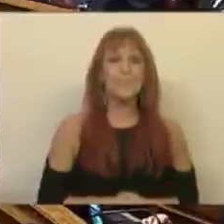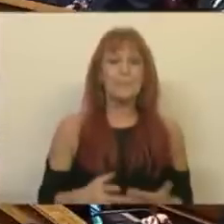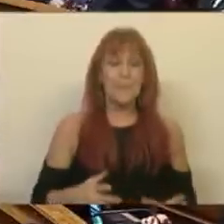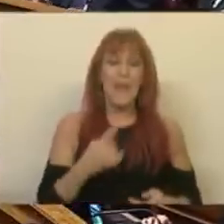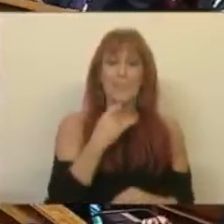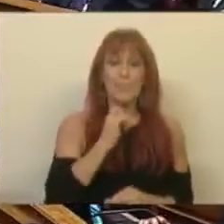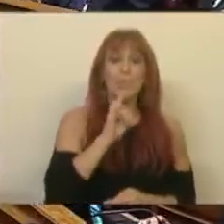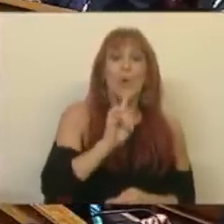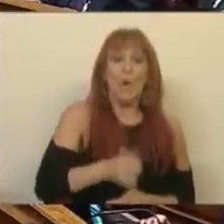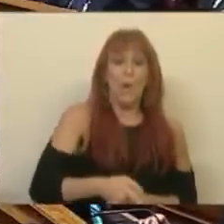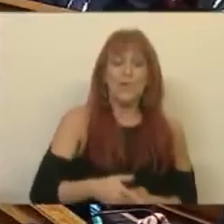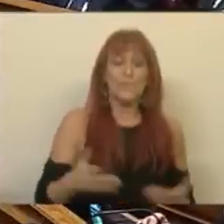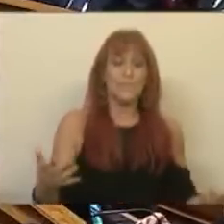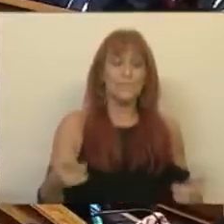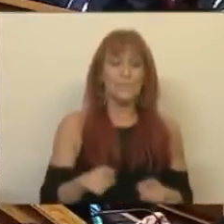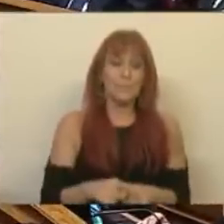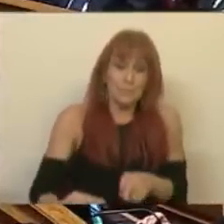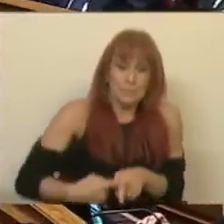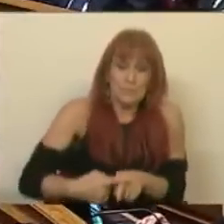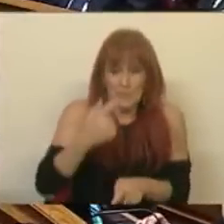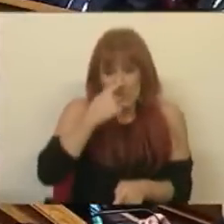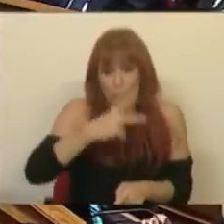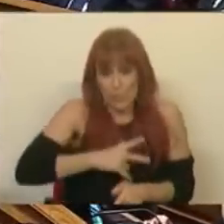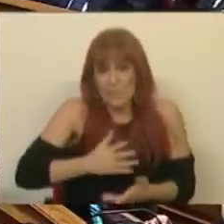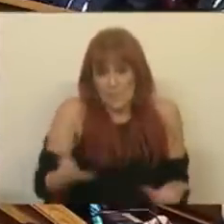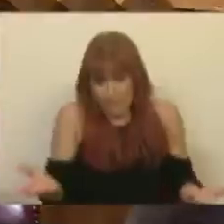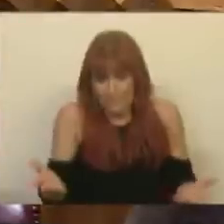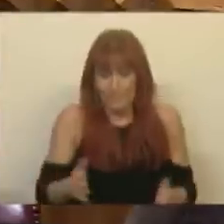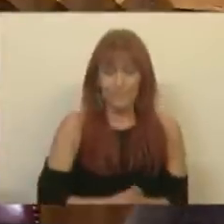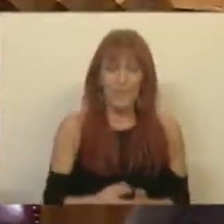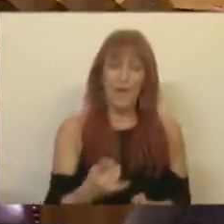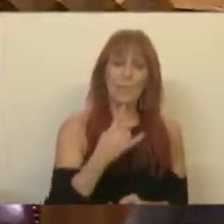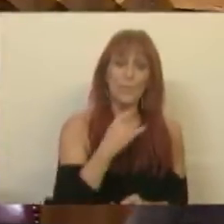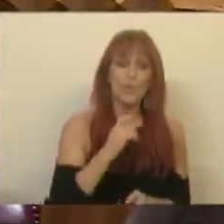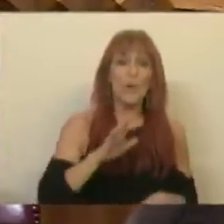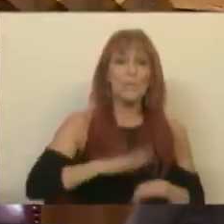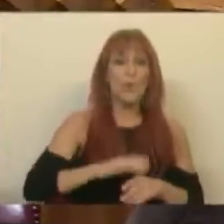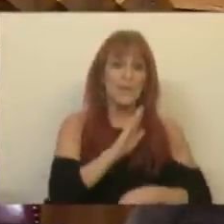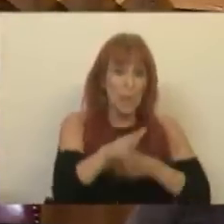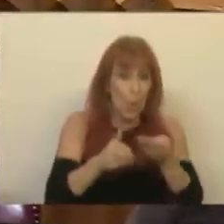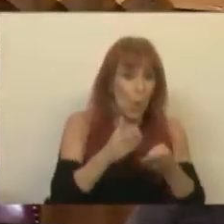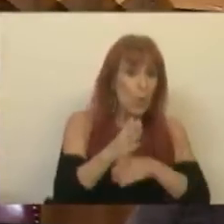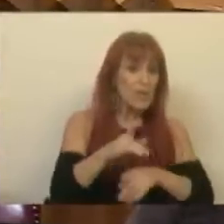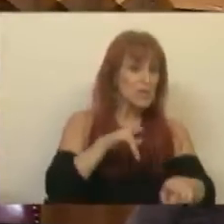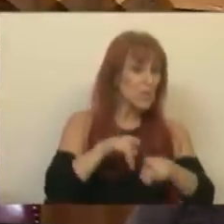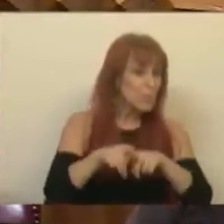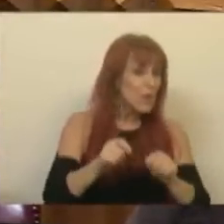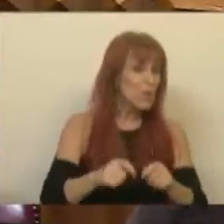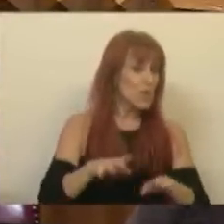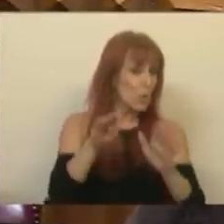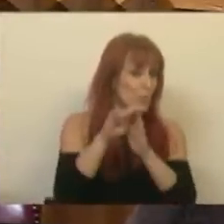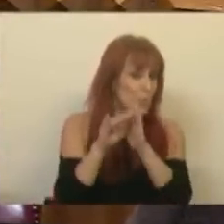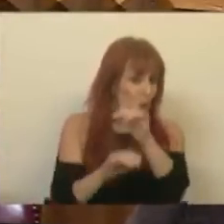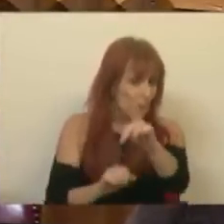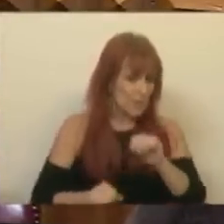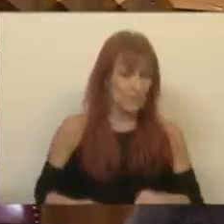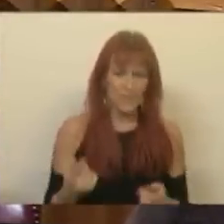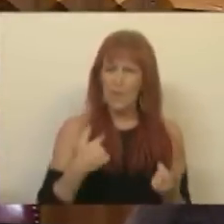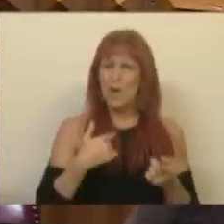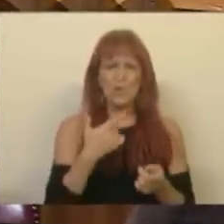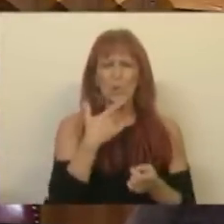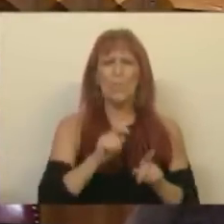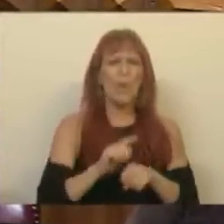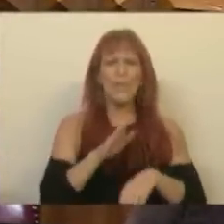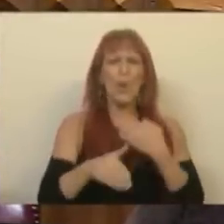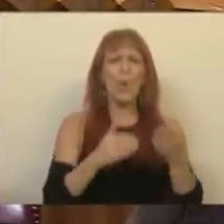e a pergunta é aquela que interessa aos portugueses é a pergunta sobre a continuidade das políticas e dos programas nós não